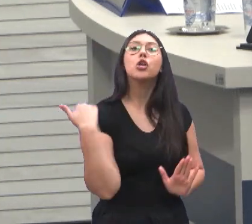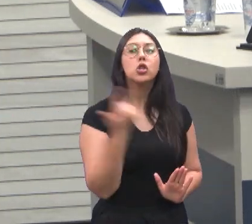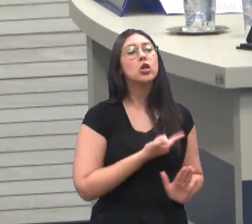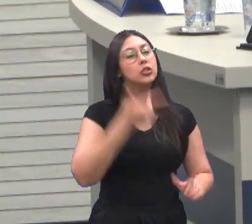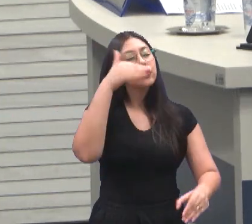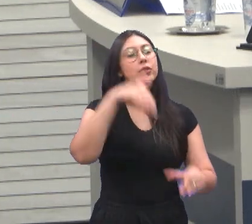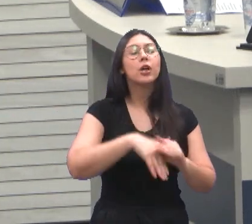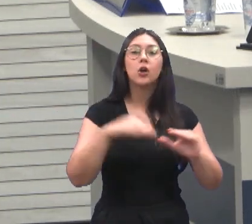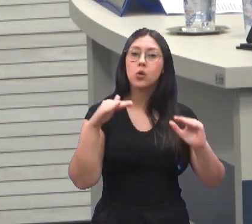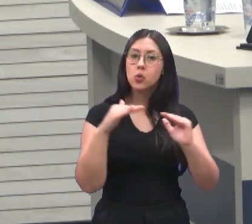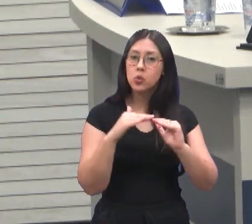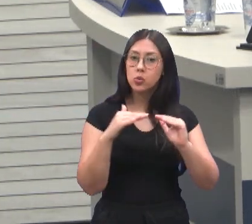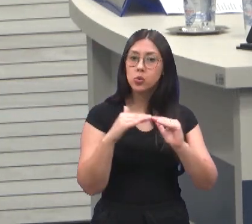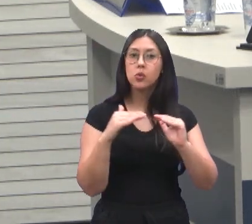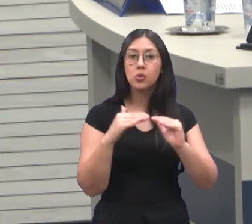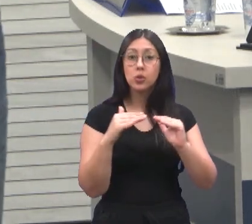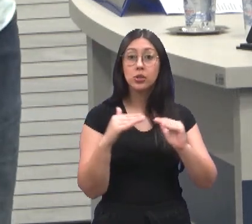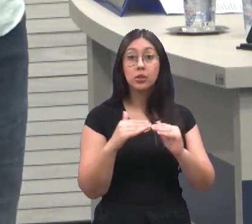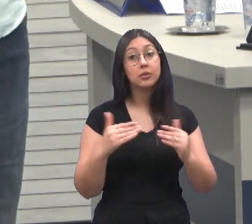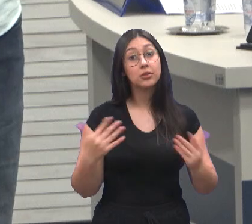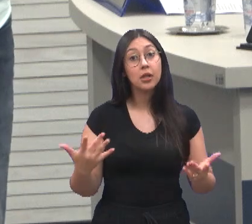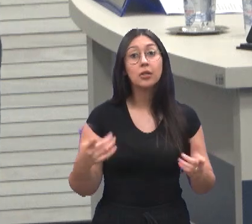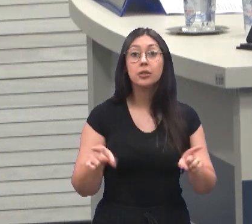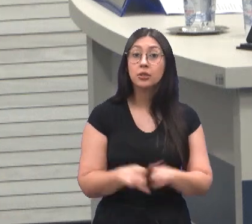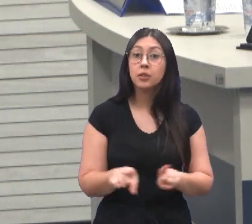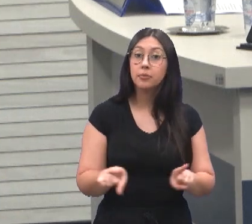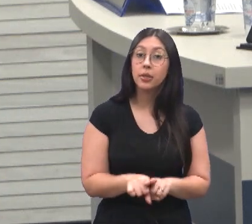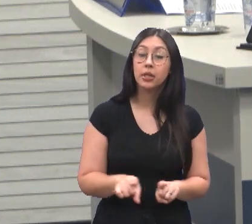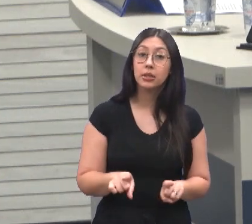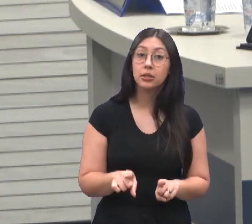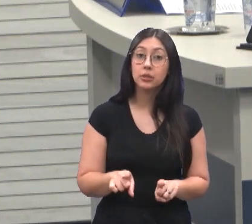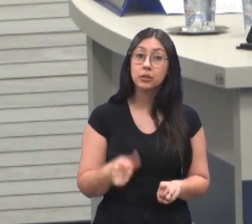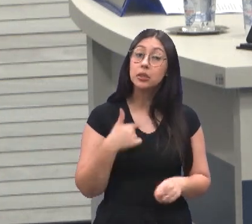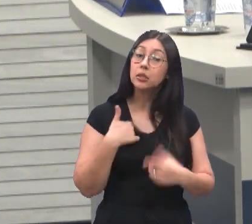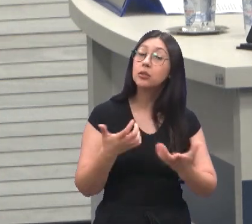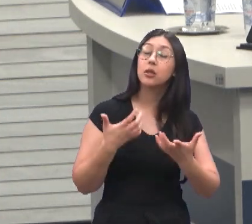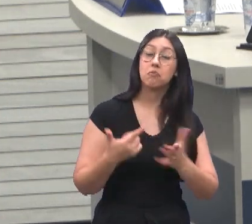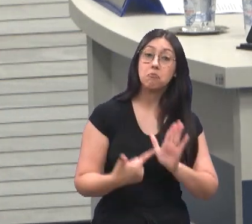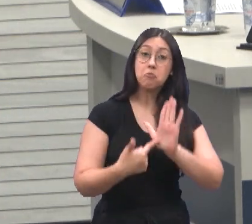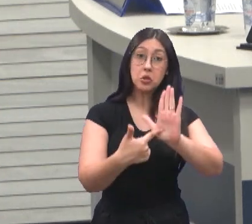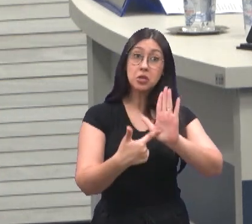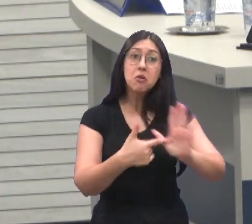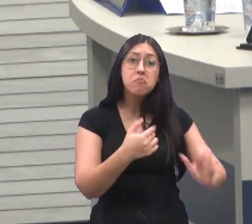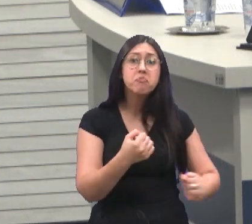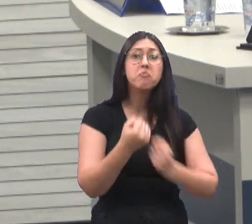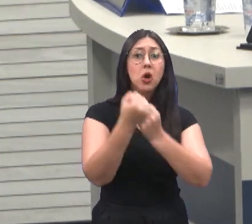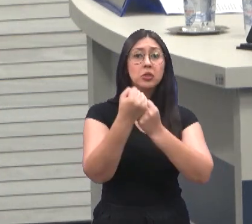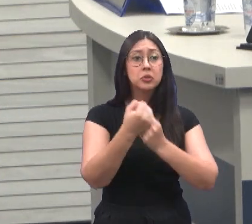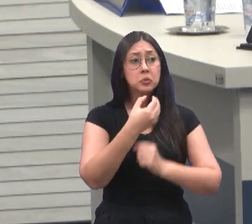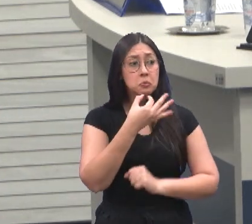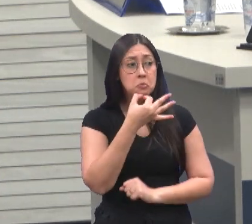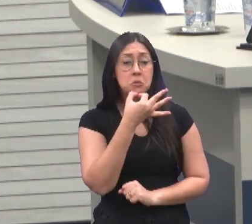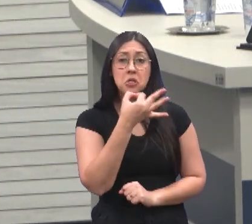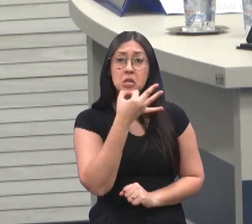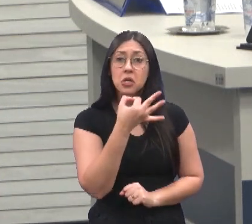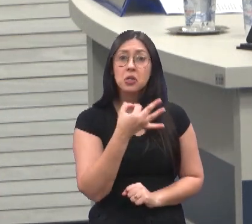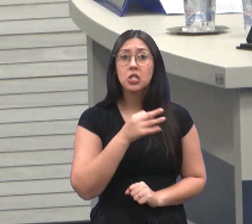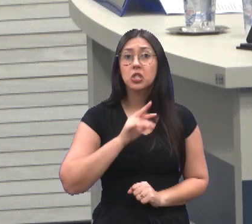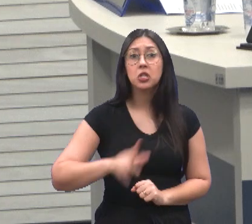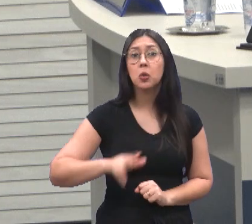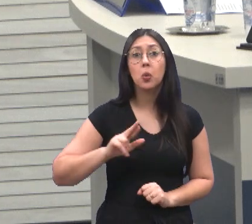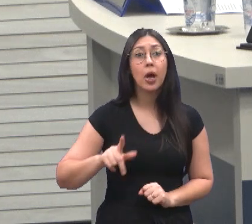a esse projeto. Então, fica aqui também a minha manifestação de apoio, de sugestão. Não é uma fala